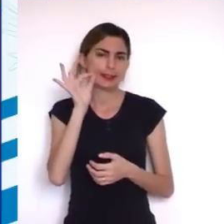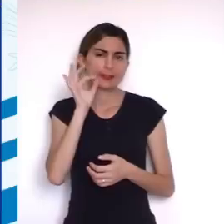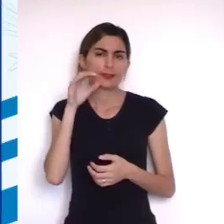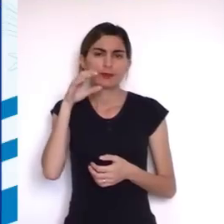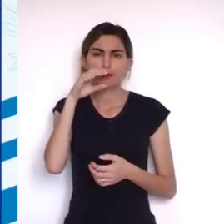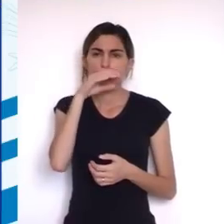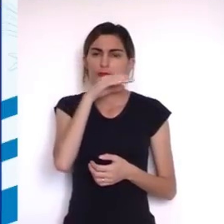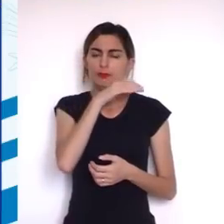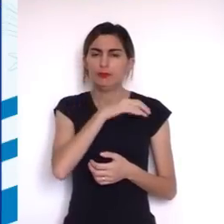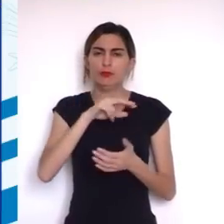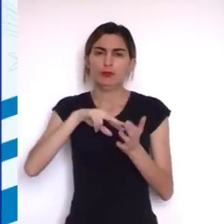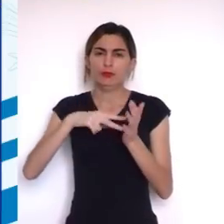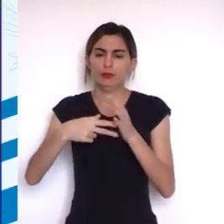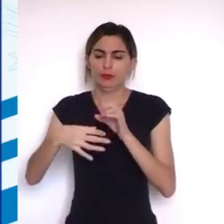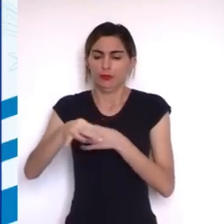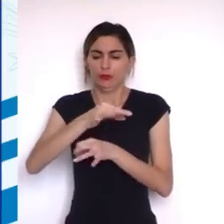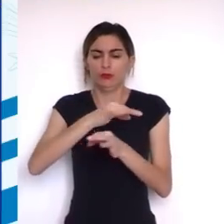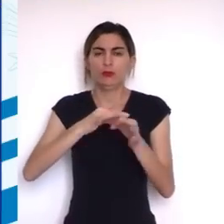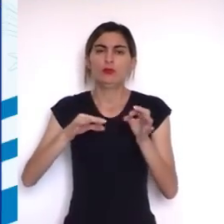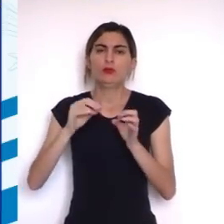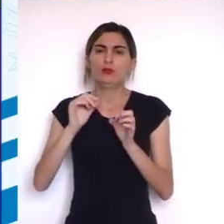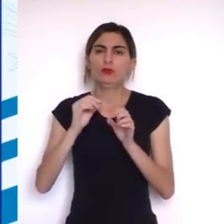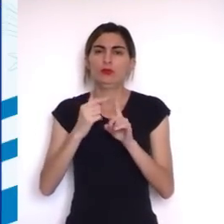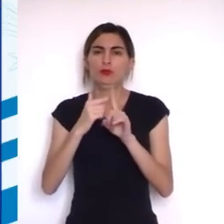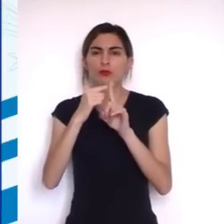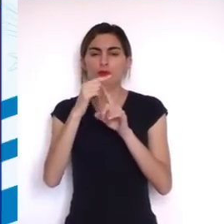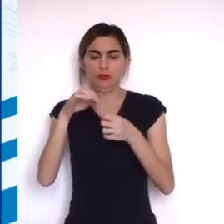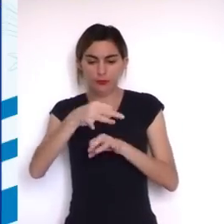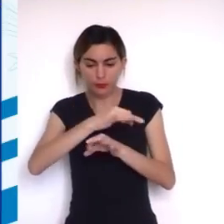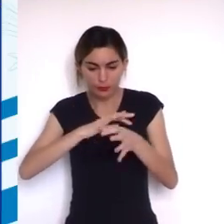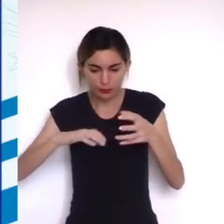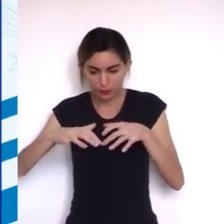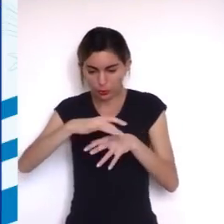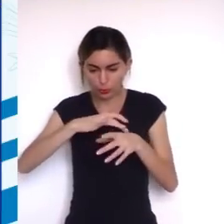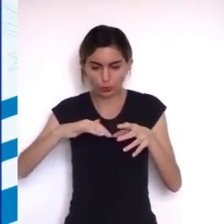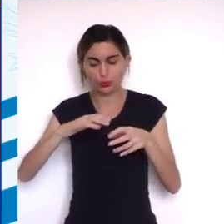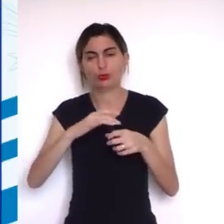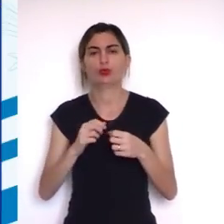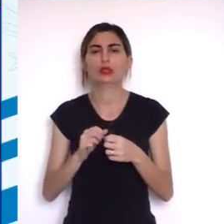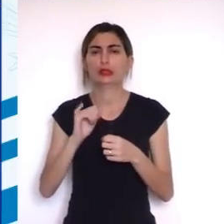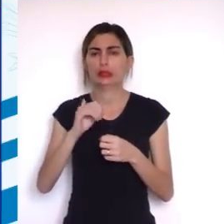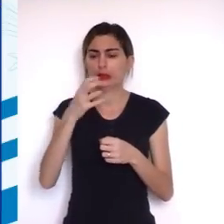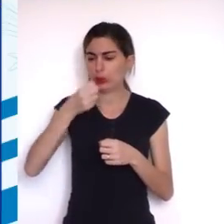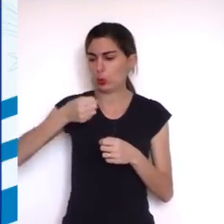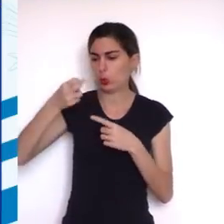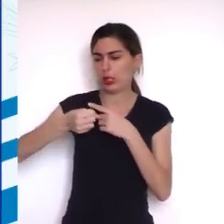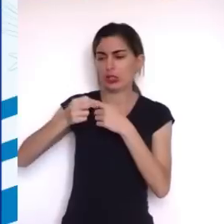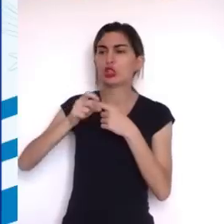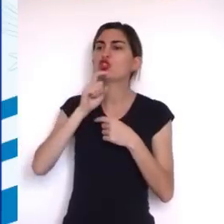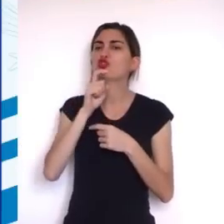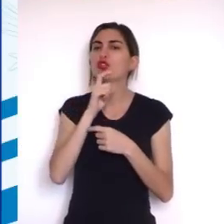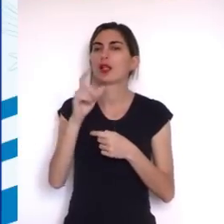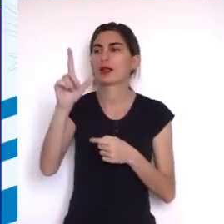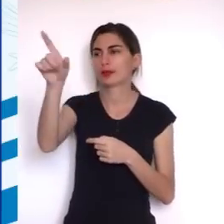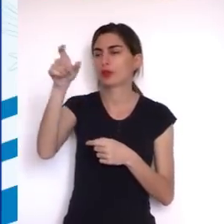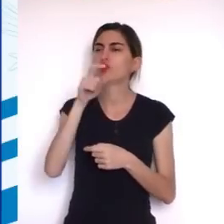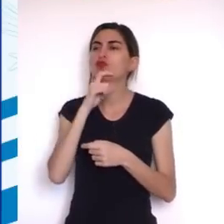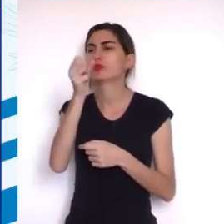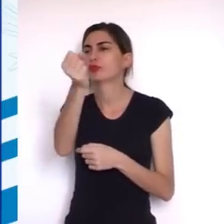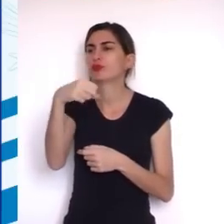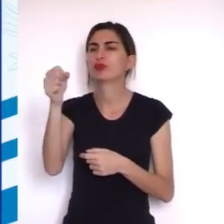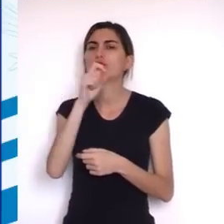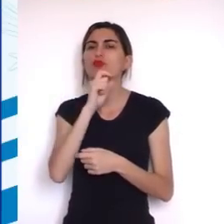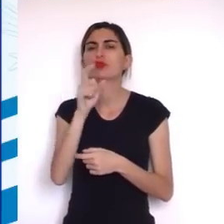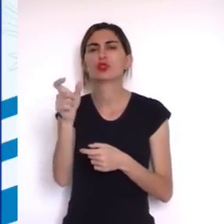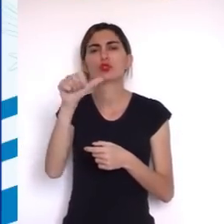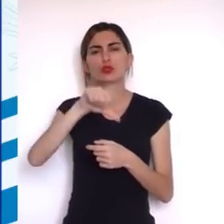está quente, isso quer dizer que as moléculas elas estão bastante agitadas. Mas se você for pegar o leite que está lá na geladeira,